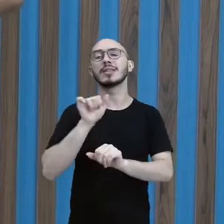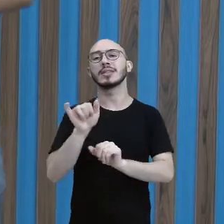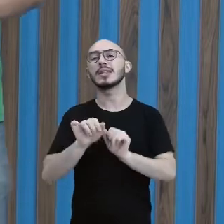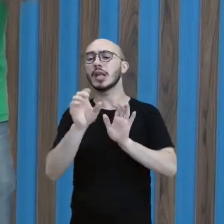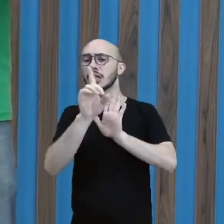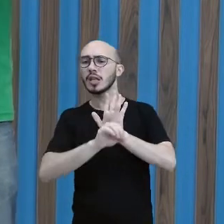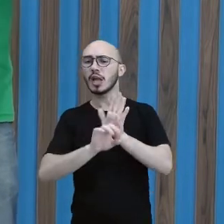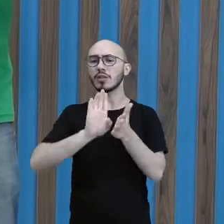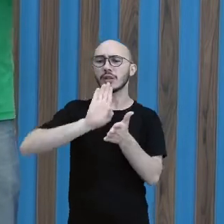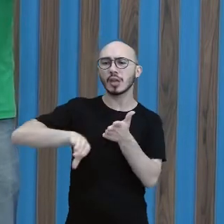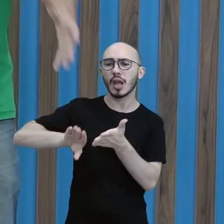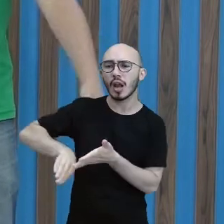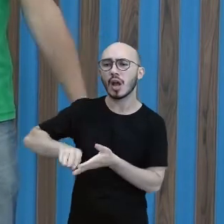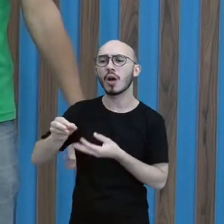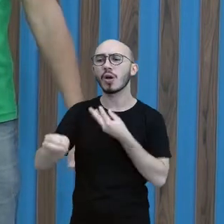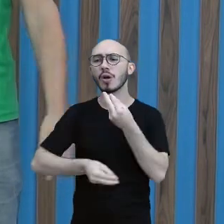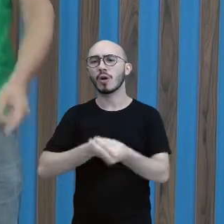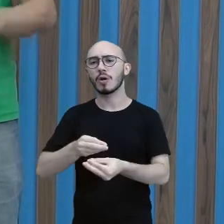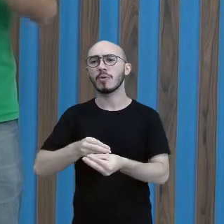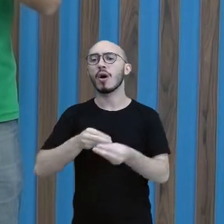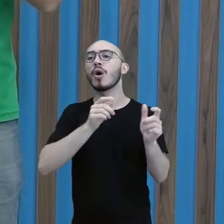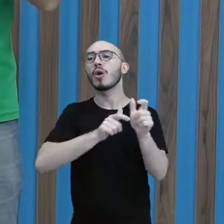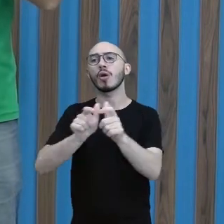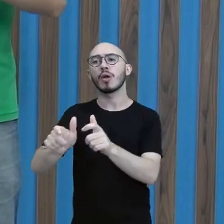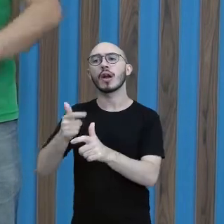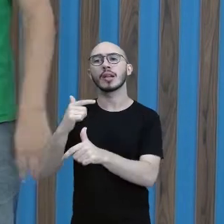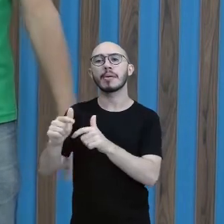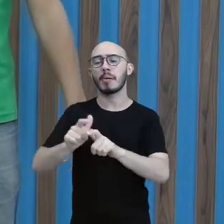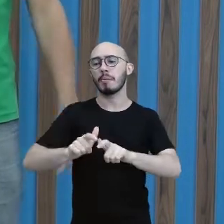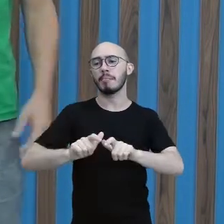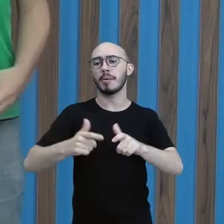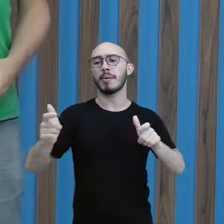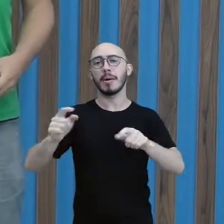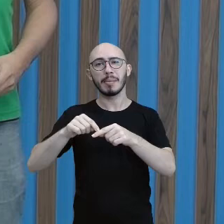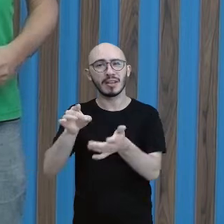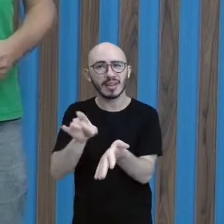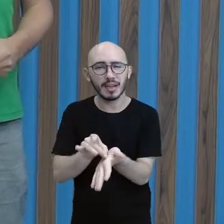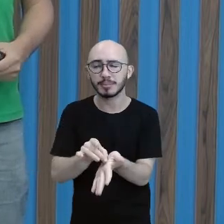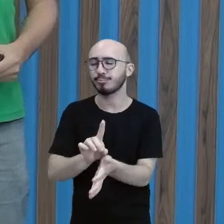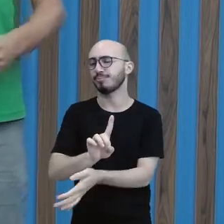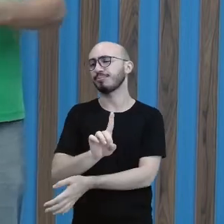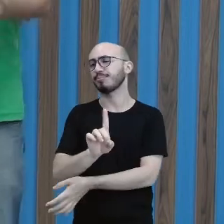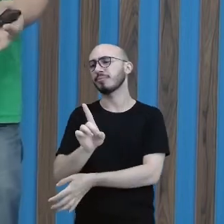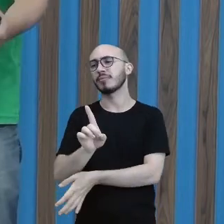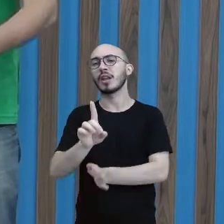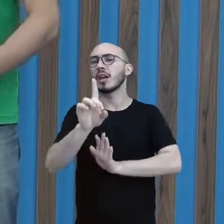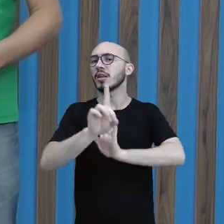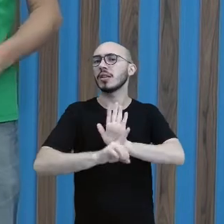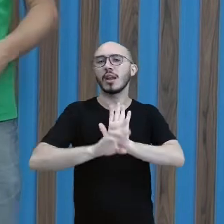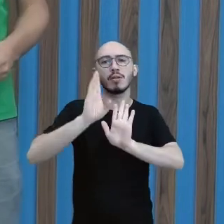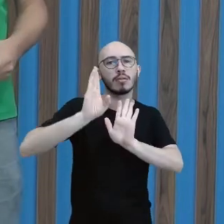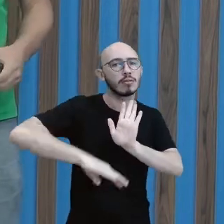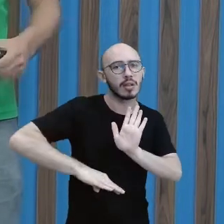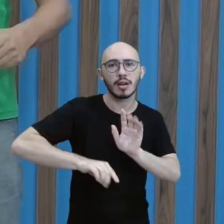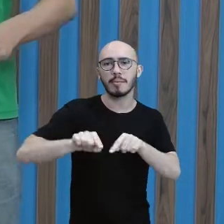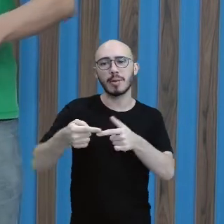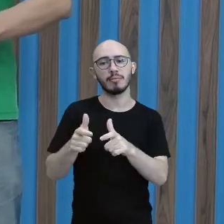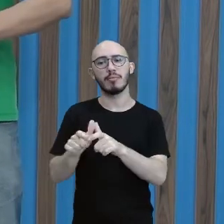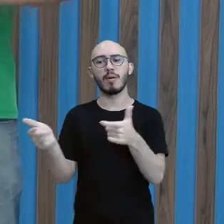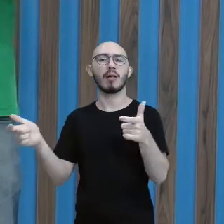ou aquele, vai ampliar os postos de trabalho. Ampliou não. Né? Então tira direitos e não amplia, porque como eu sempre